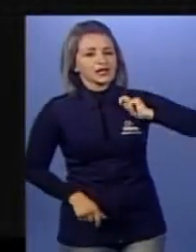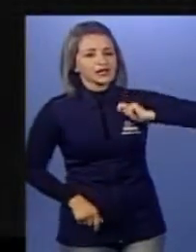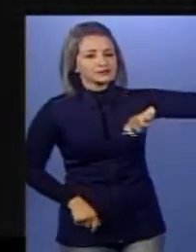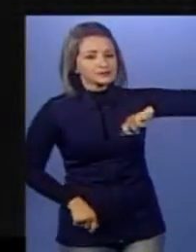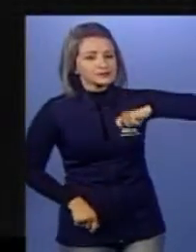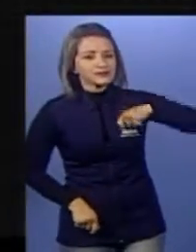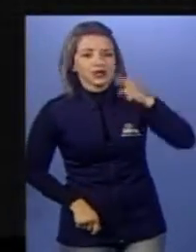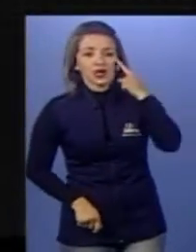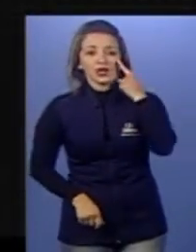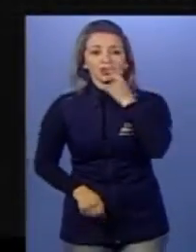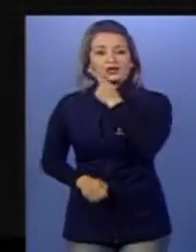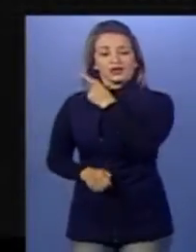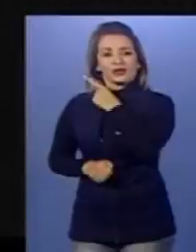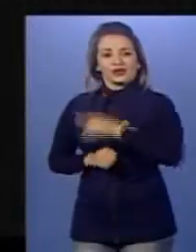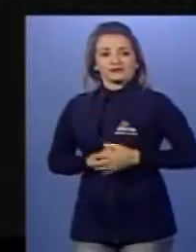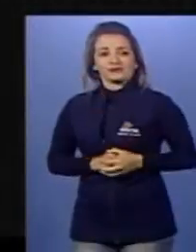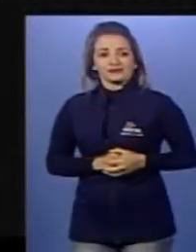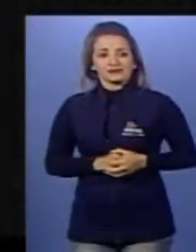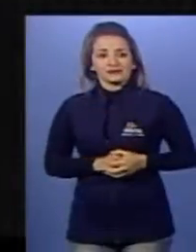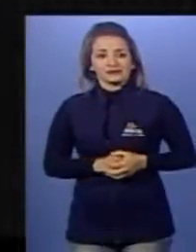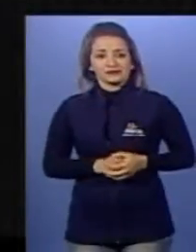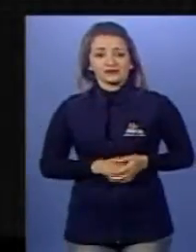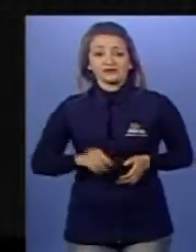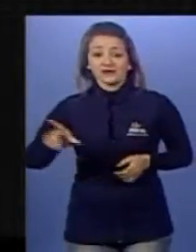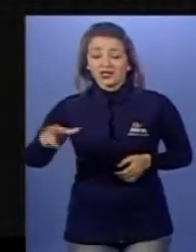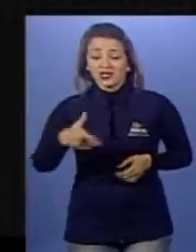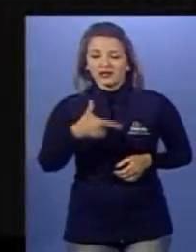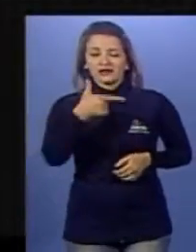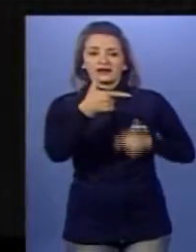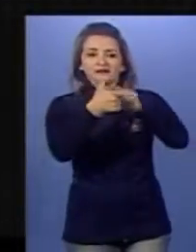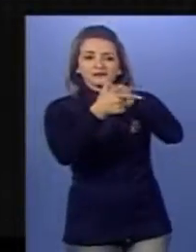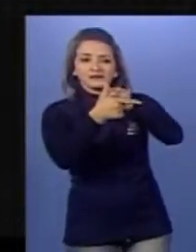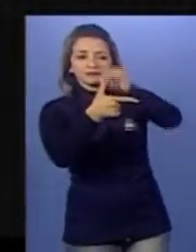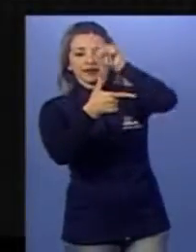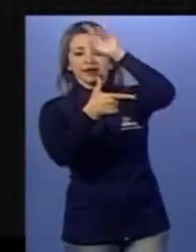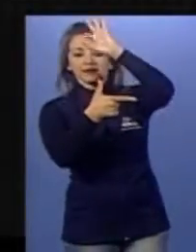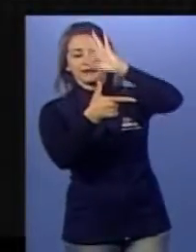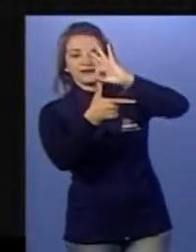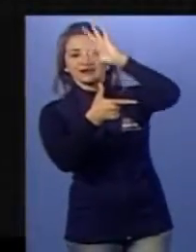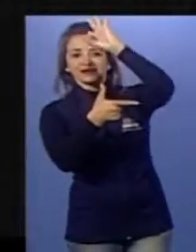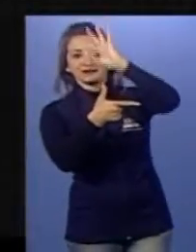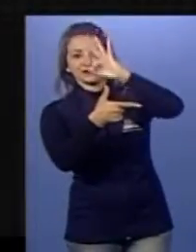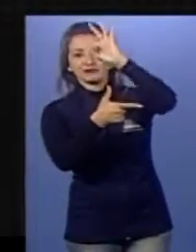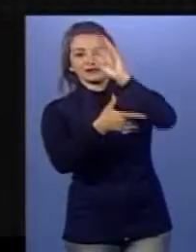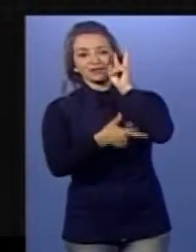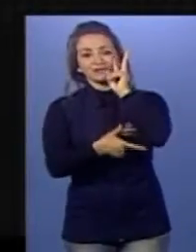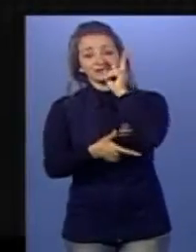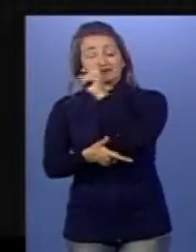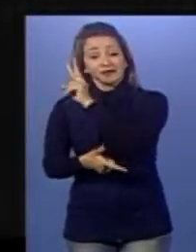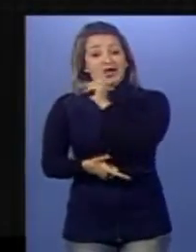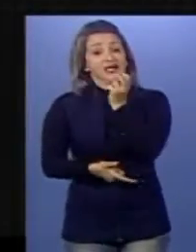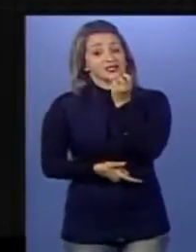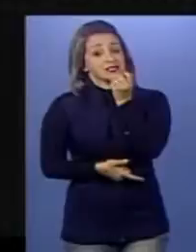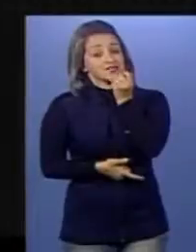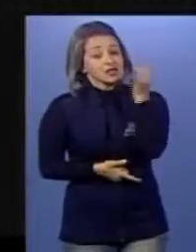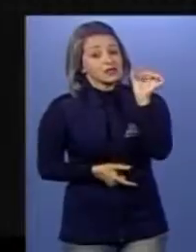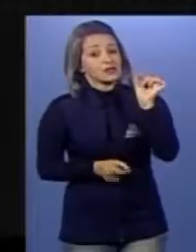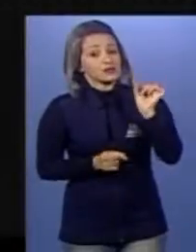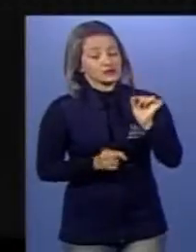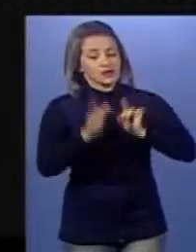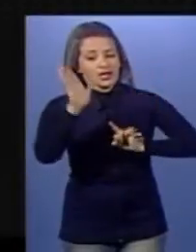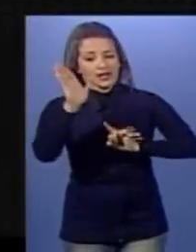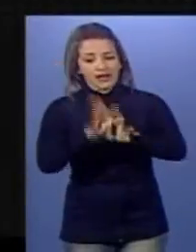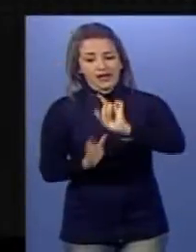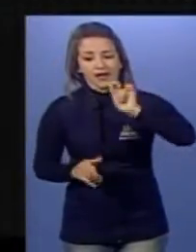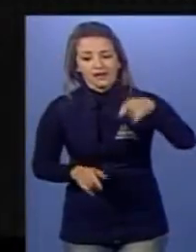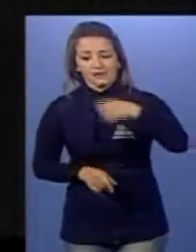que já está em porcentagem tem um monte de exercício de gráfico que ele pede a resposta em porcentagem mas o